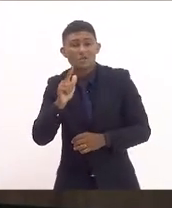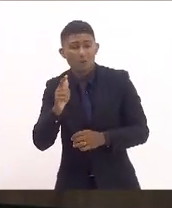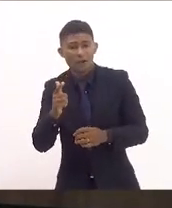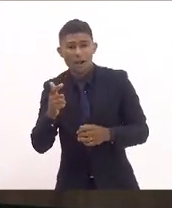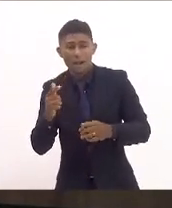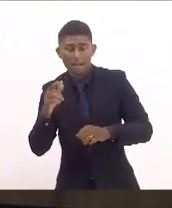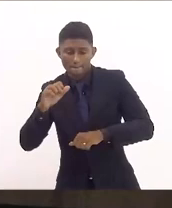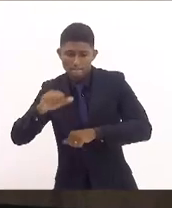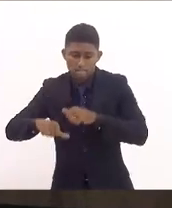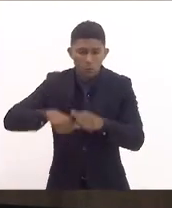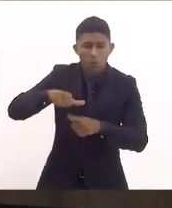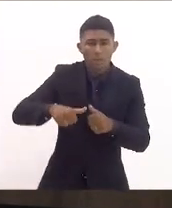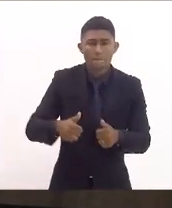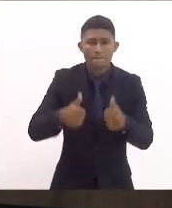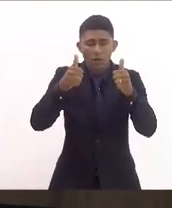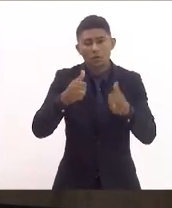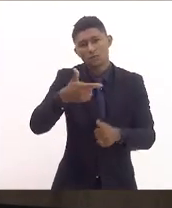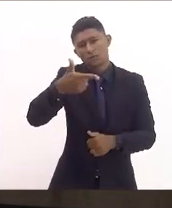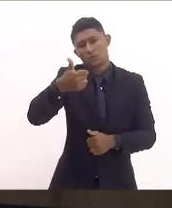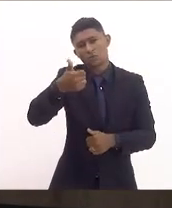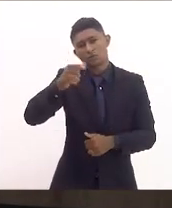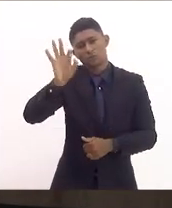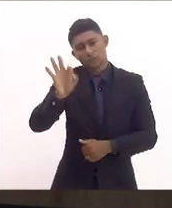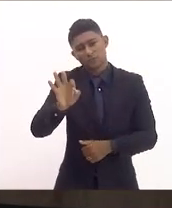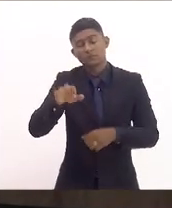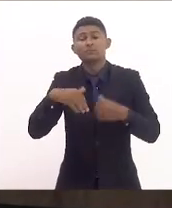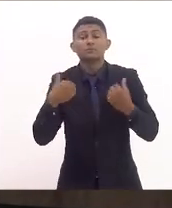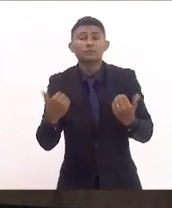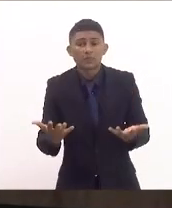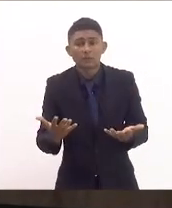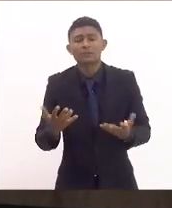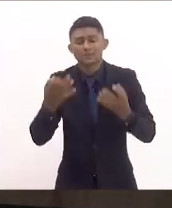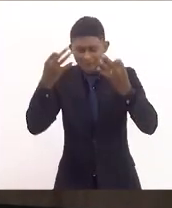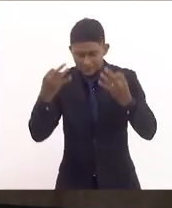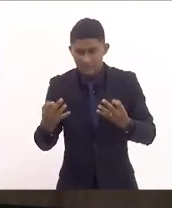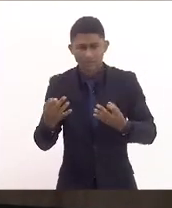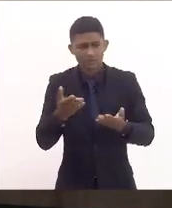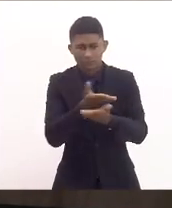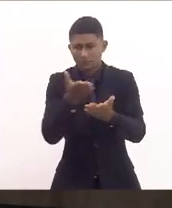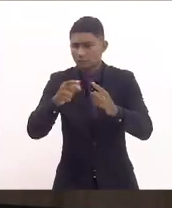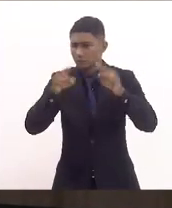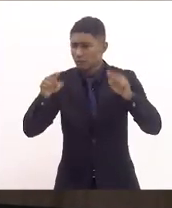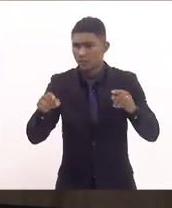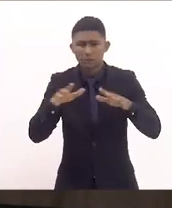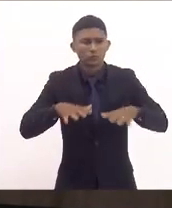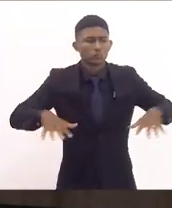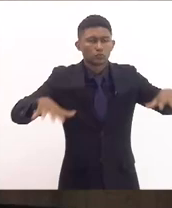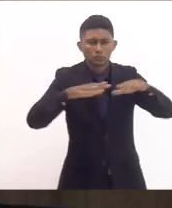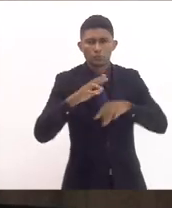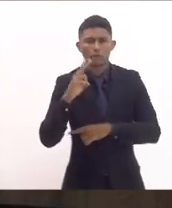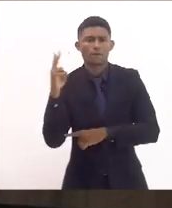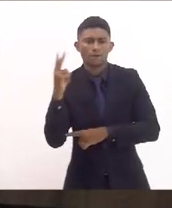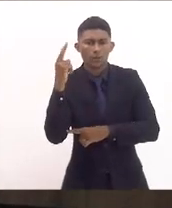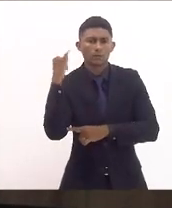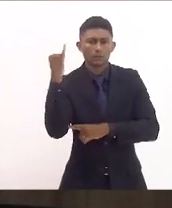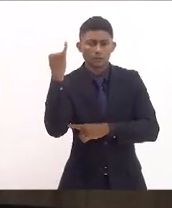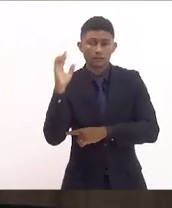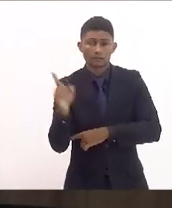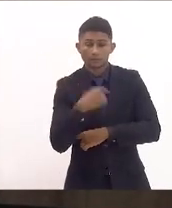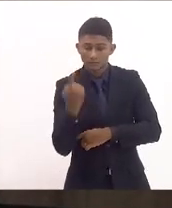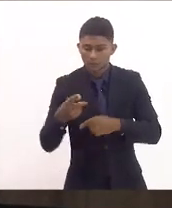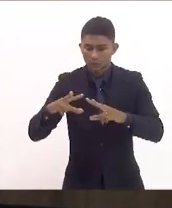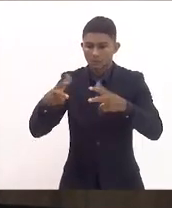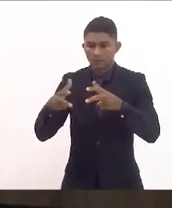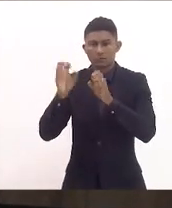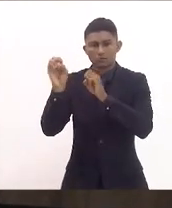por cento então é justo que os servidores tem o diferente forma de valorização é isso que a gente tem lutado na comissão de educação